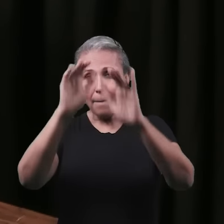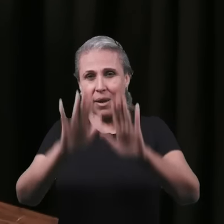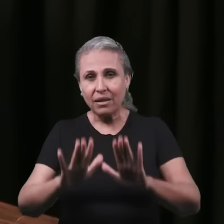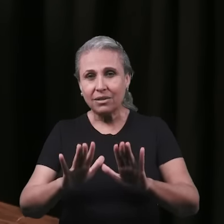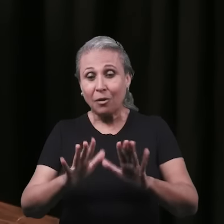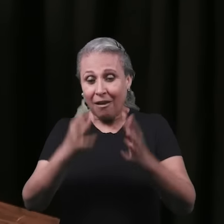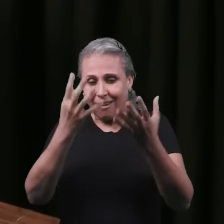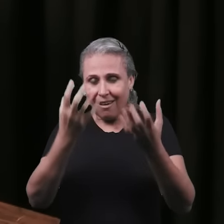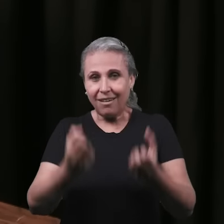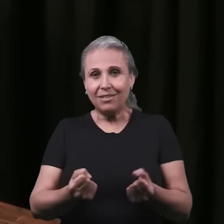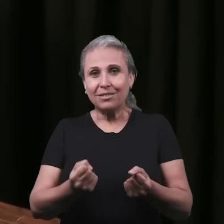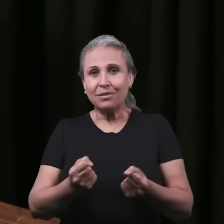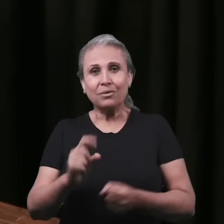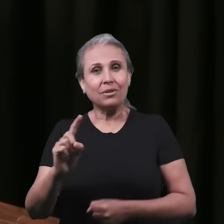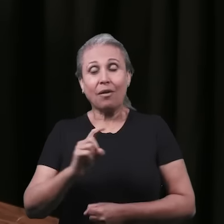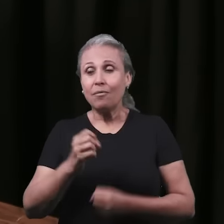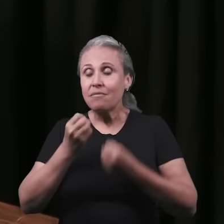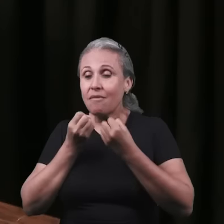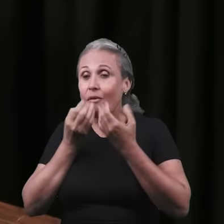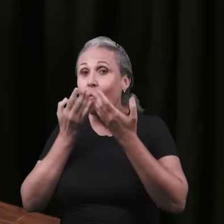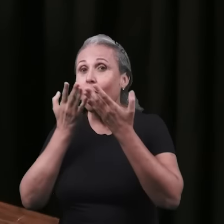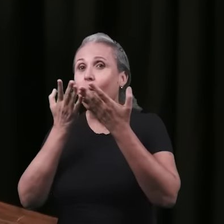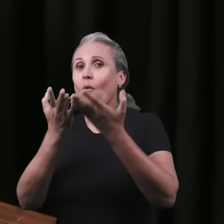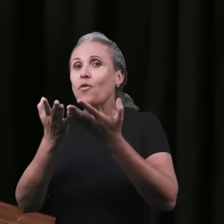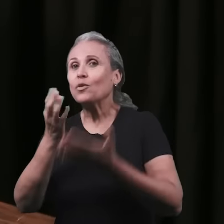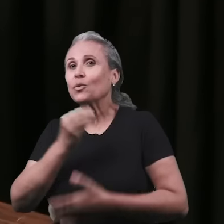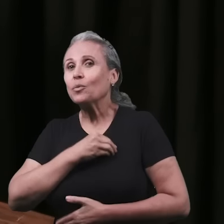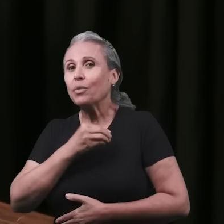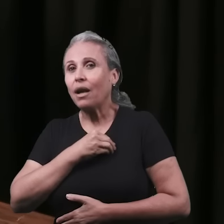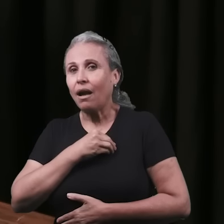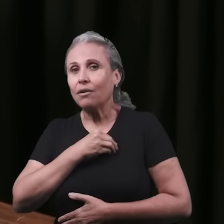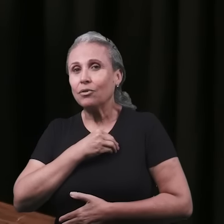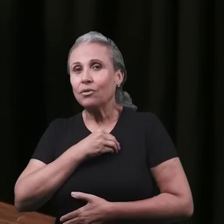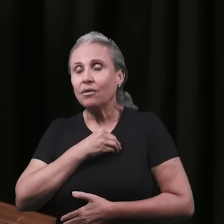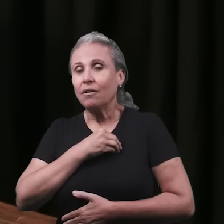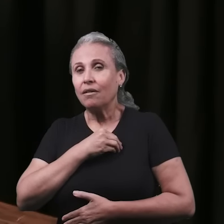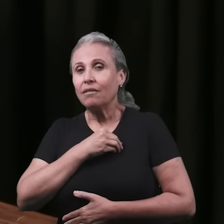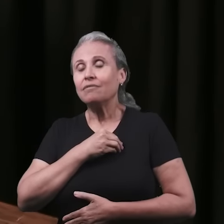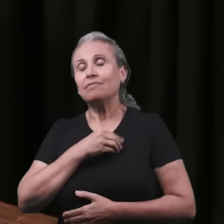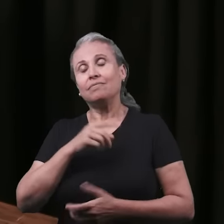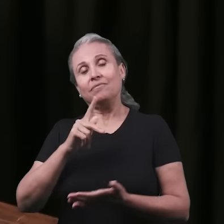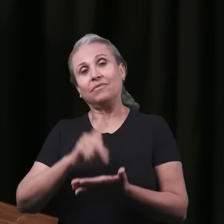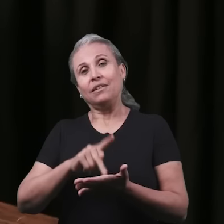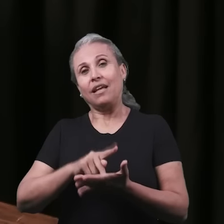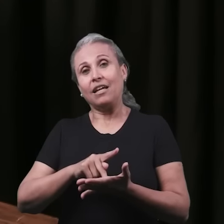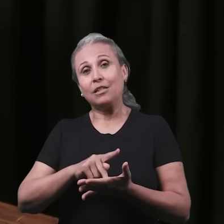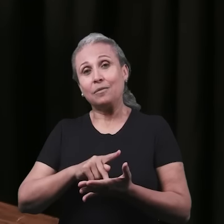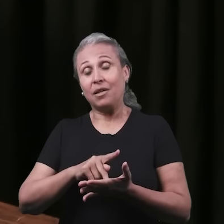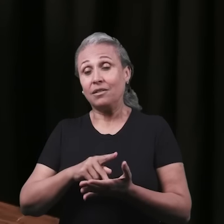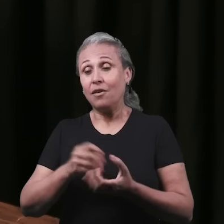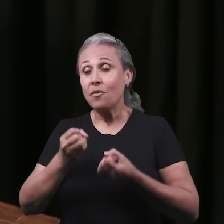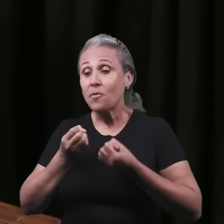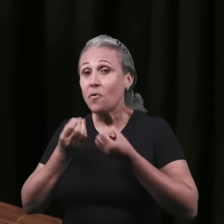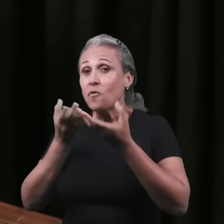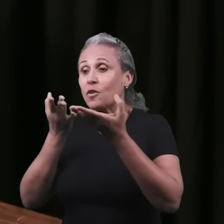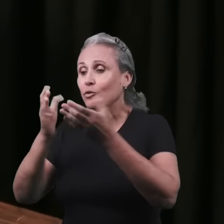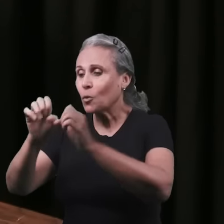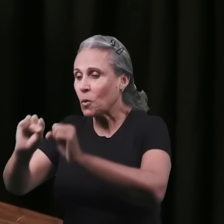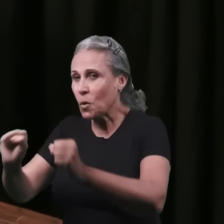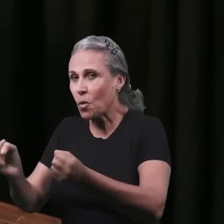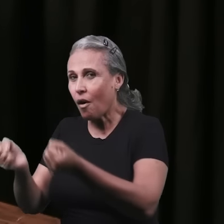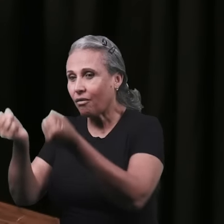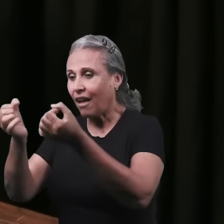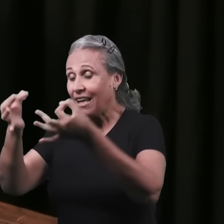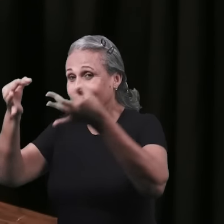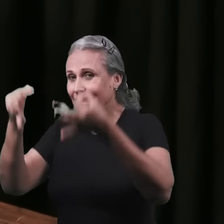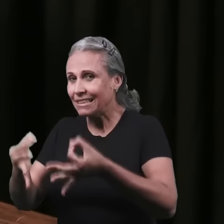né? Ele confessou o seu pecado, mas ele confessa no lugar errado, ele levou para o altar errado, né? Ele tentou devolver as moedas, mas não entregou o